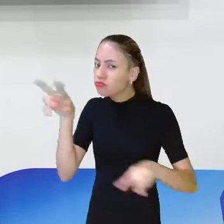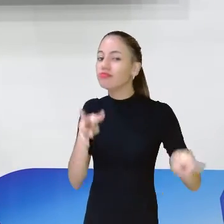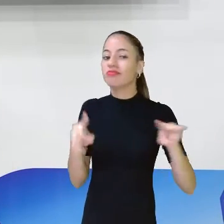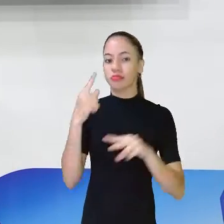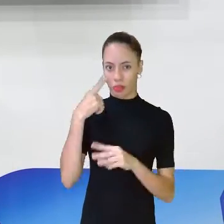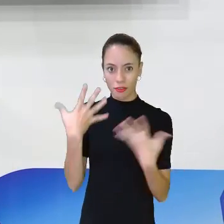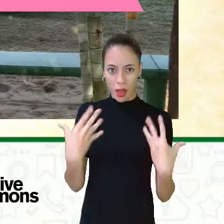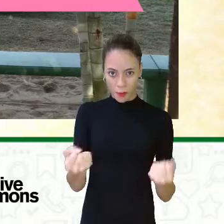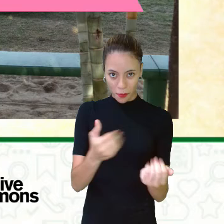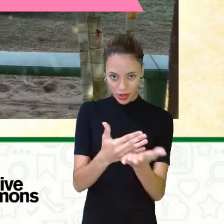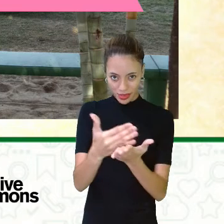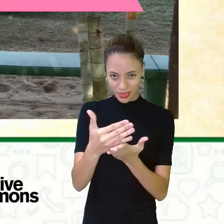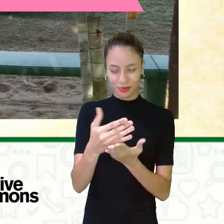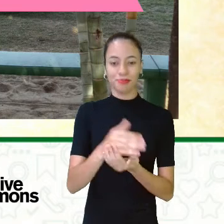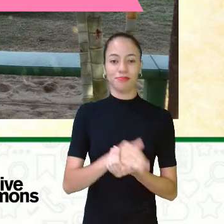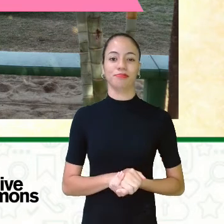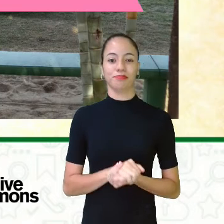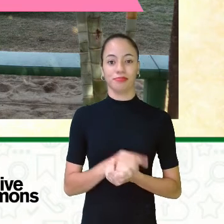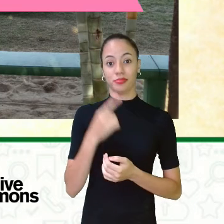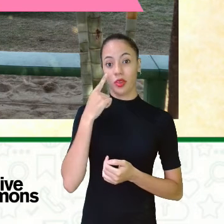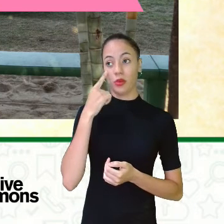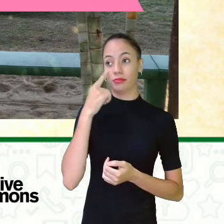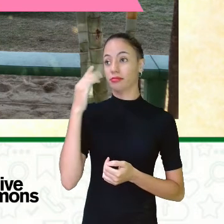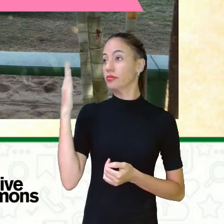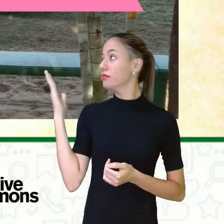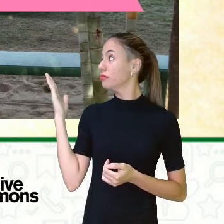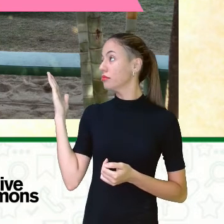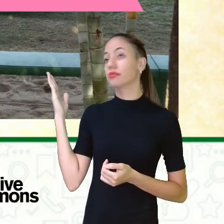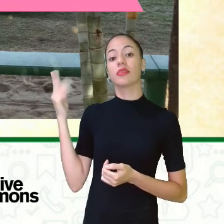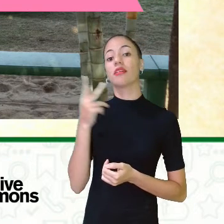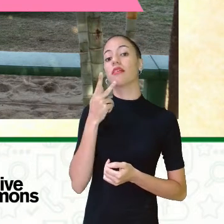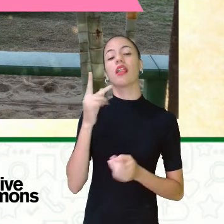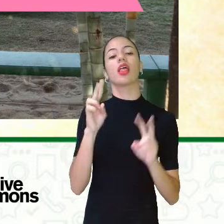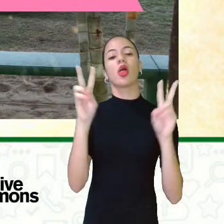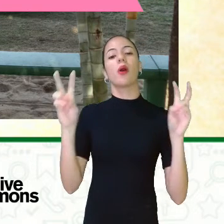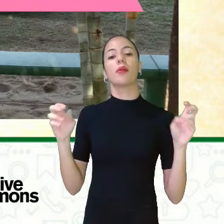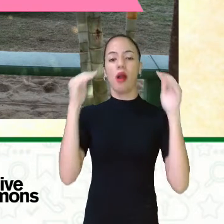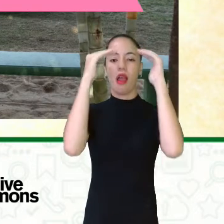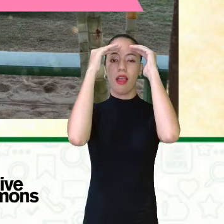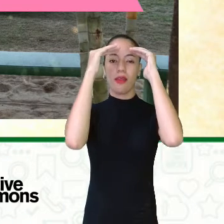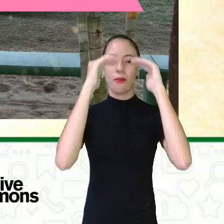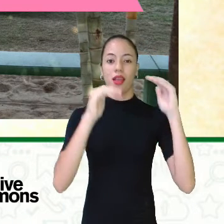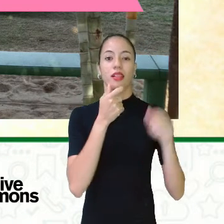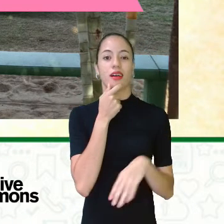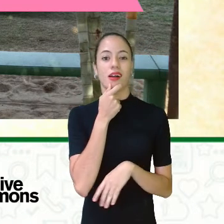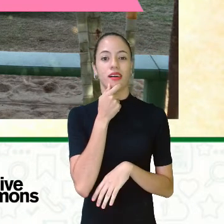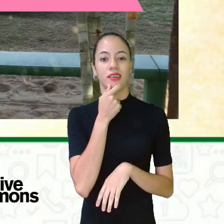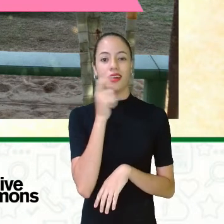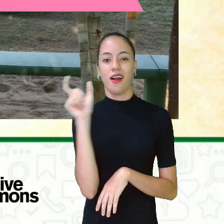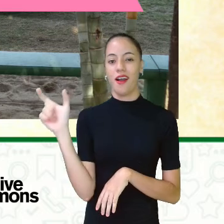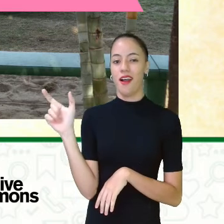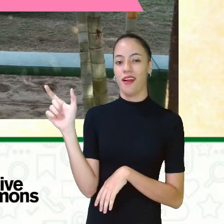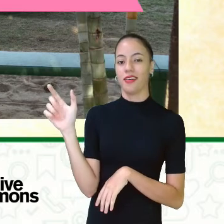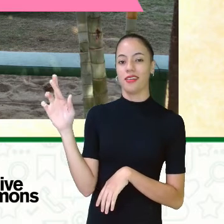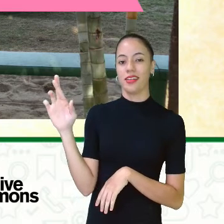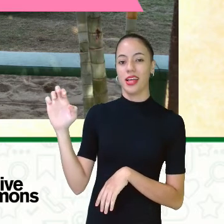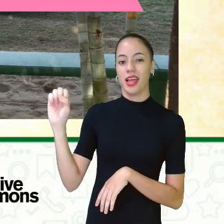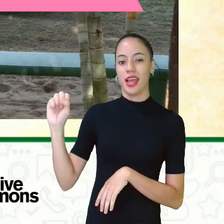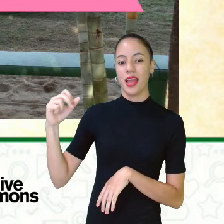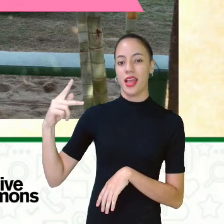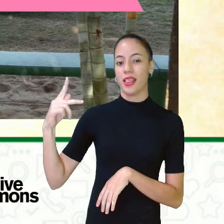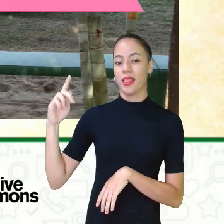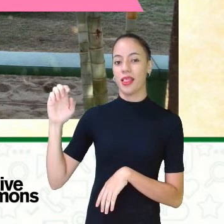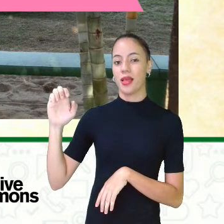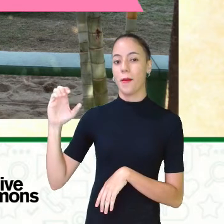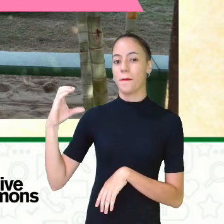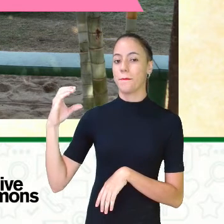professor, que a gente está tratando aqui na nossa aula de hoje. Respeito. Tem até inglês, hein? É. Respect. É. Olha só,